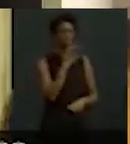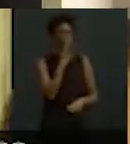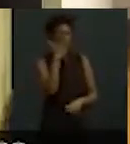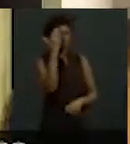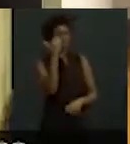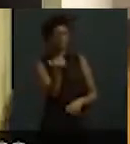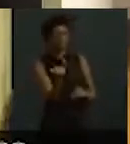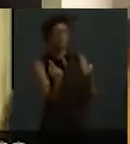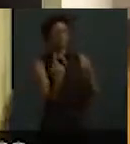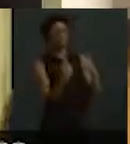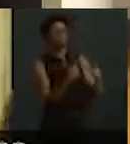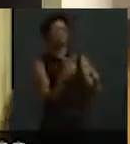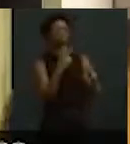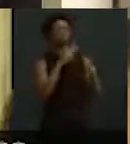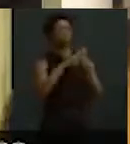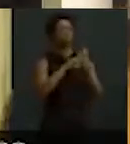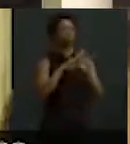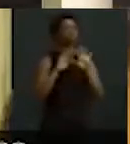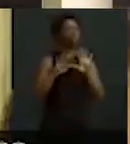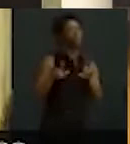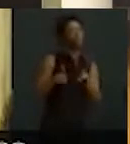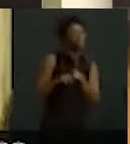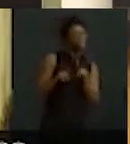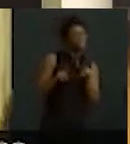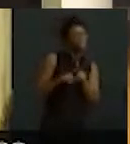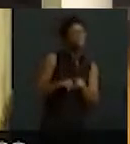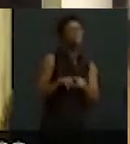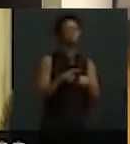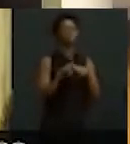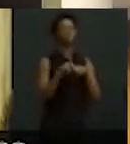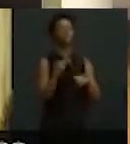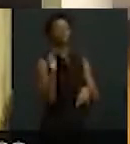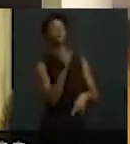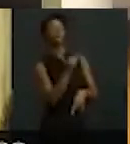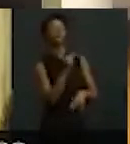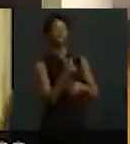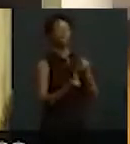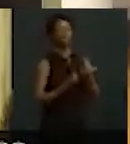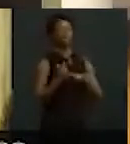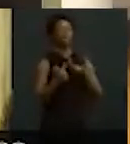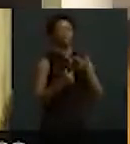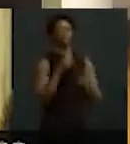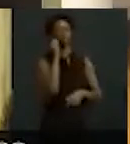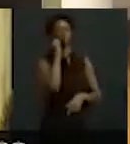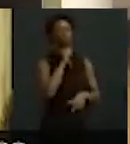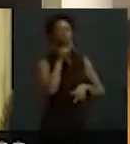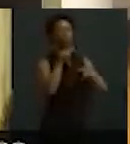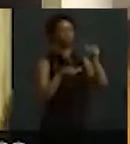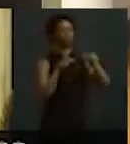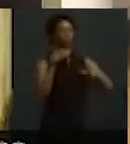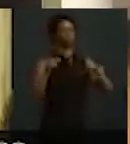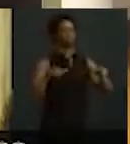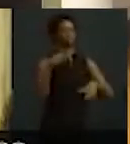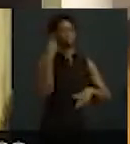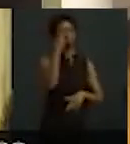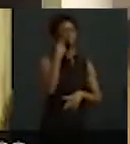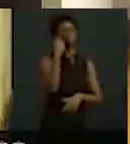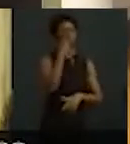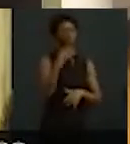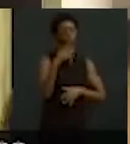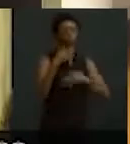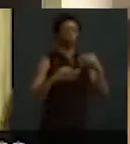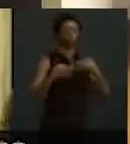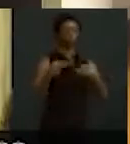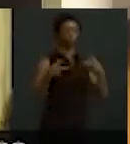combate ao crime, muito se deve à atuação de mulheres. promotoras de